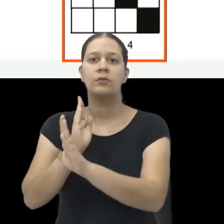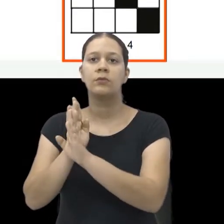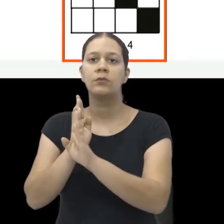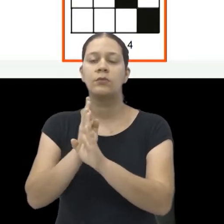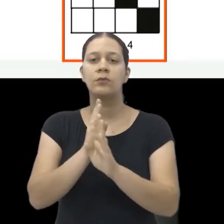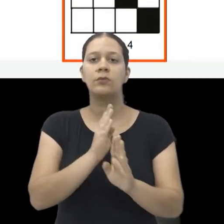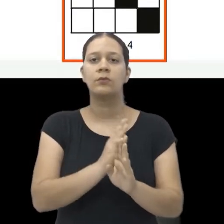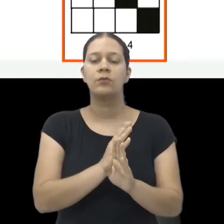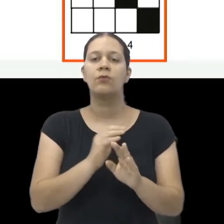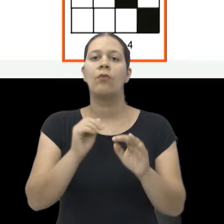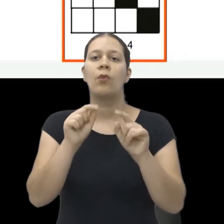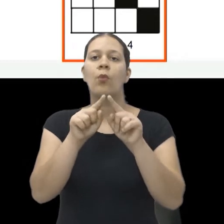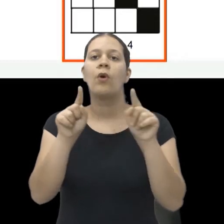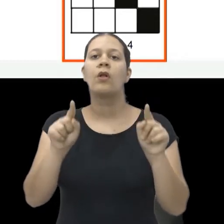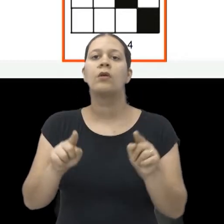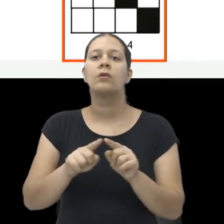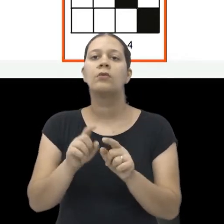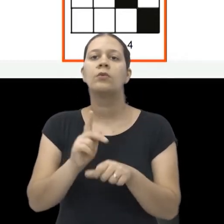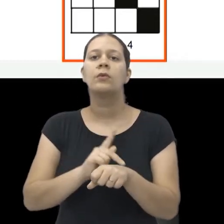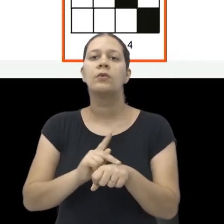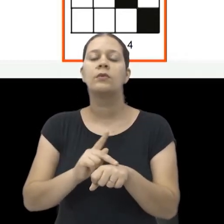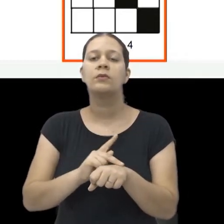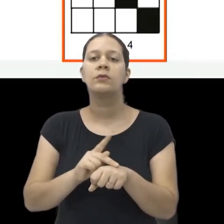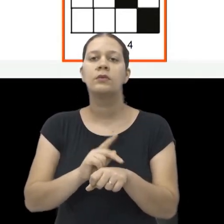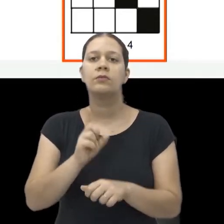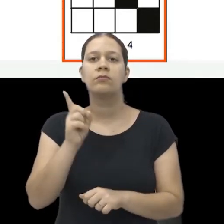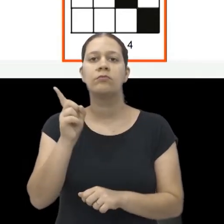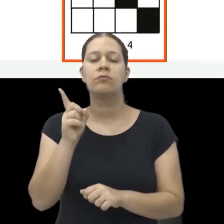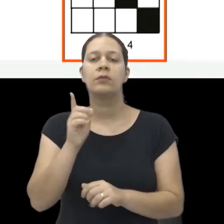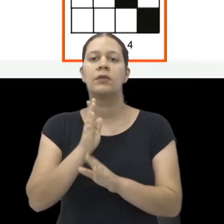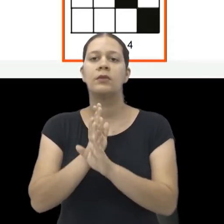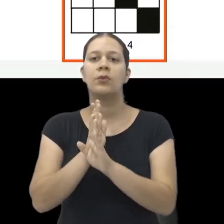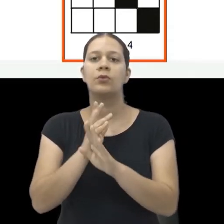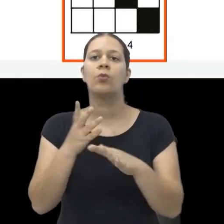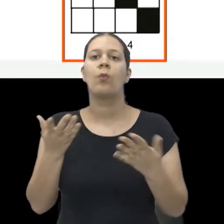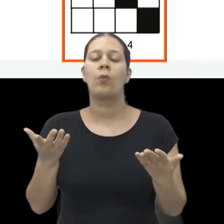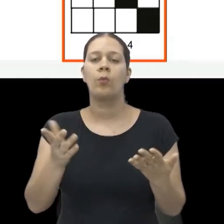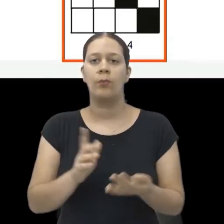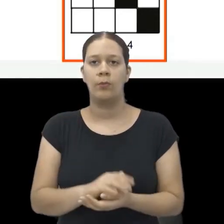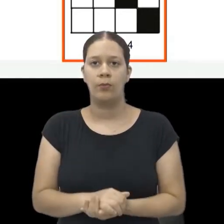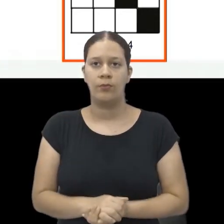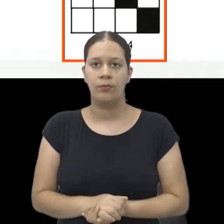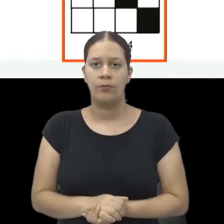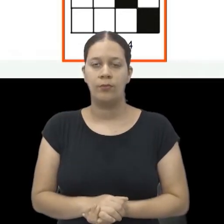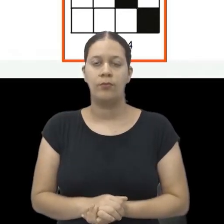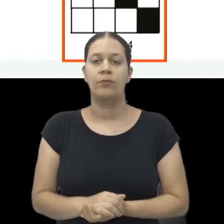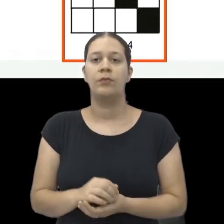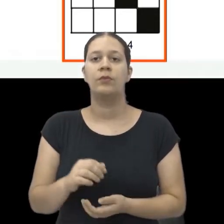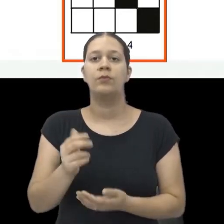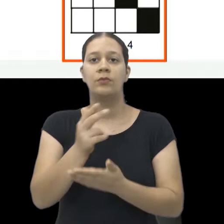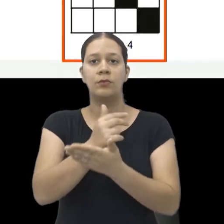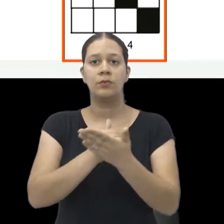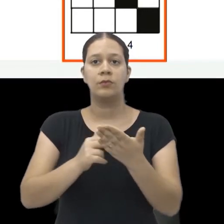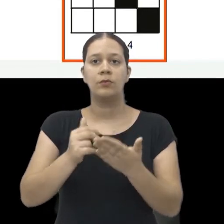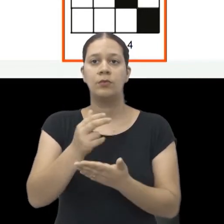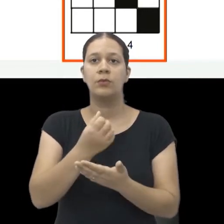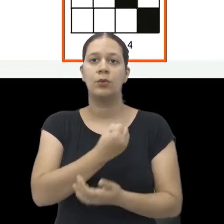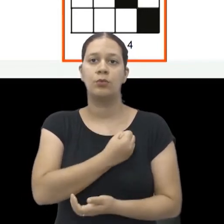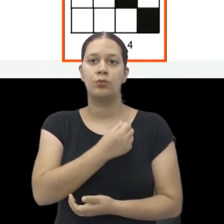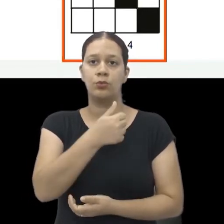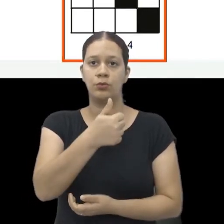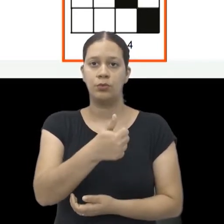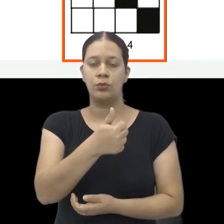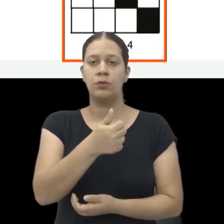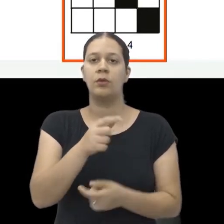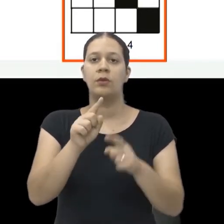sequência formada pelos quadrados pretos de cada figura dessa sequência. Veja, na figura 1 eu tenho um